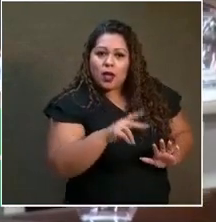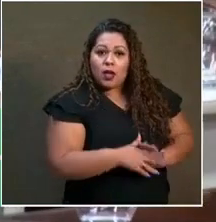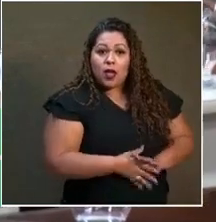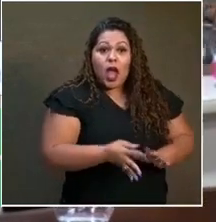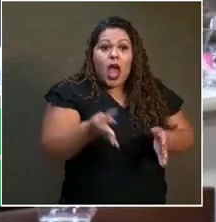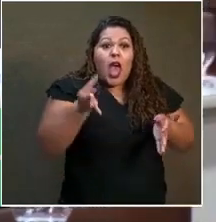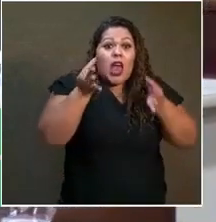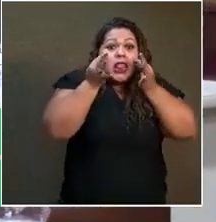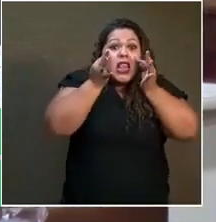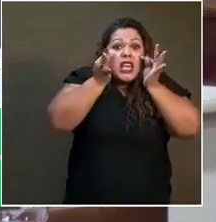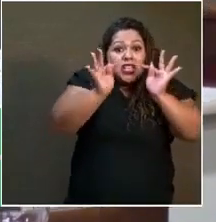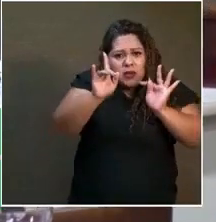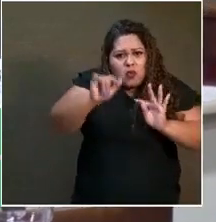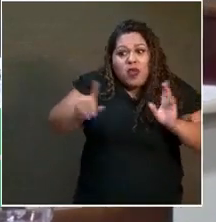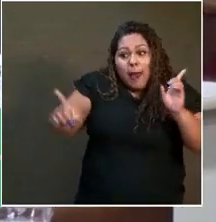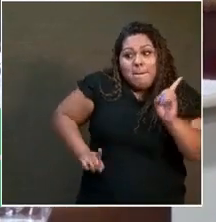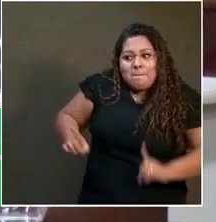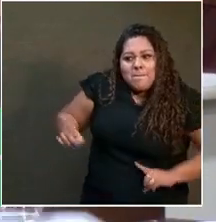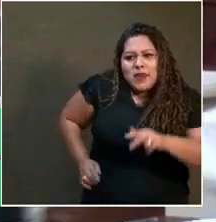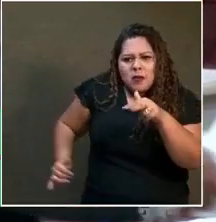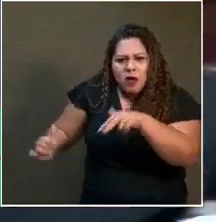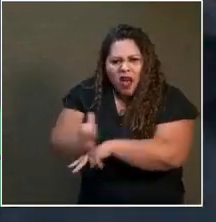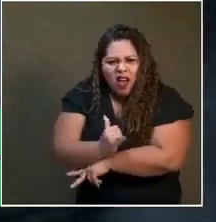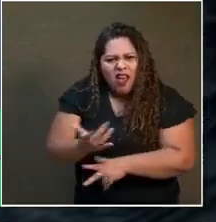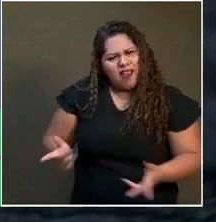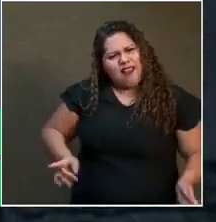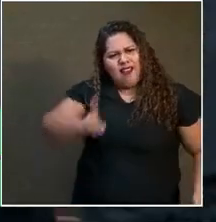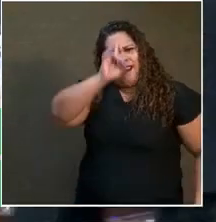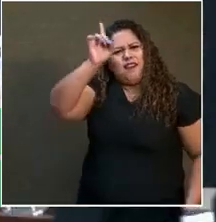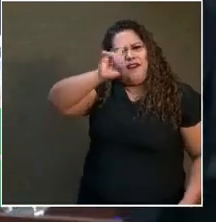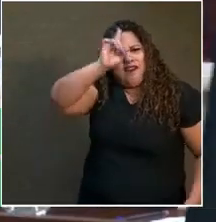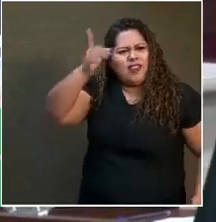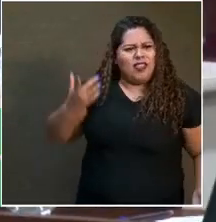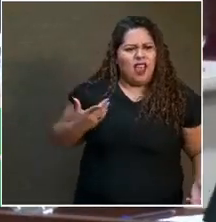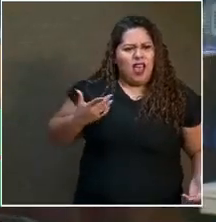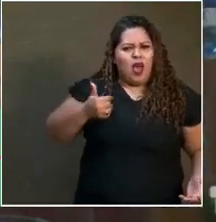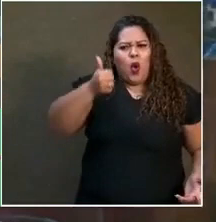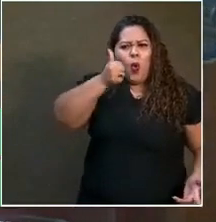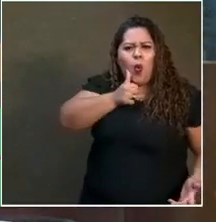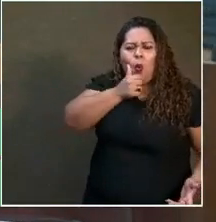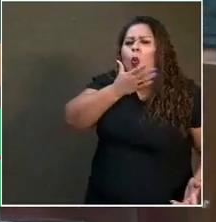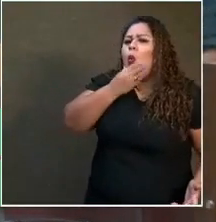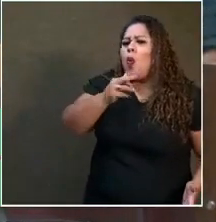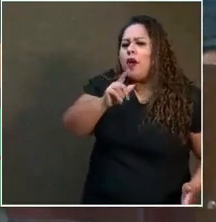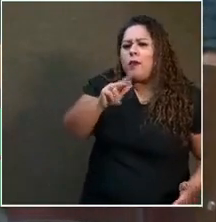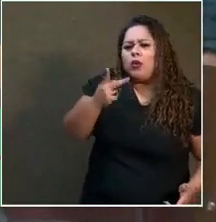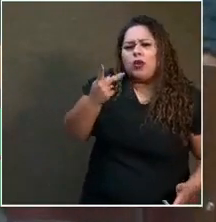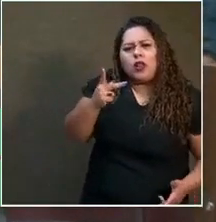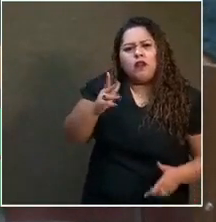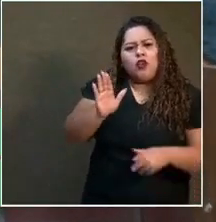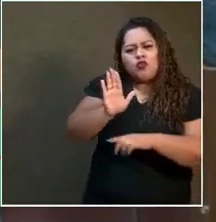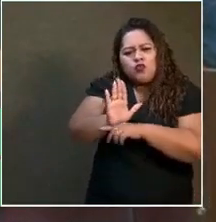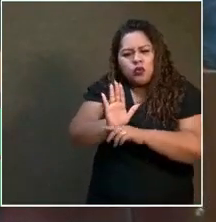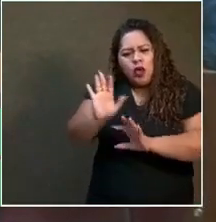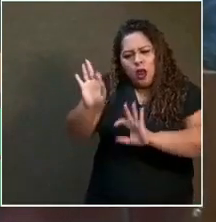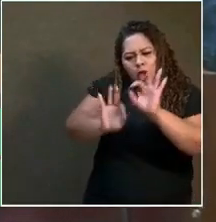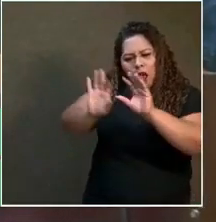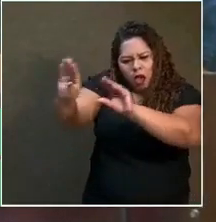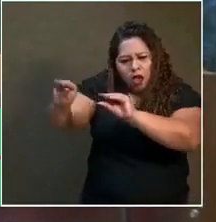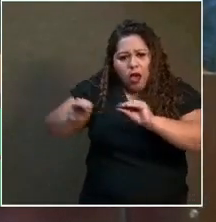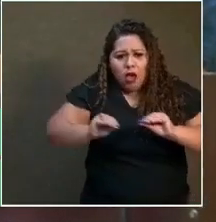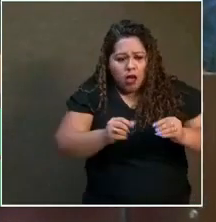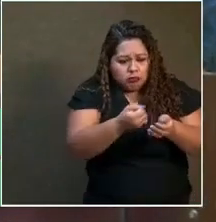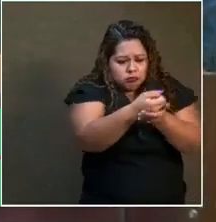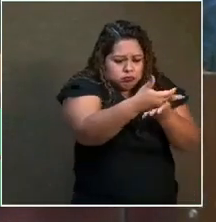prima da vítima. Ela ia inventar essa história de mudança que o irmão estava ajudando a mudar. Está no depoimento, está